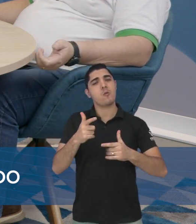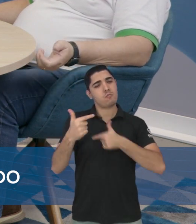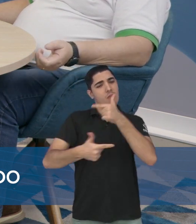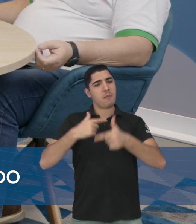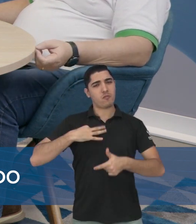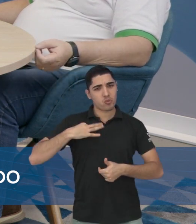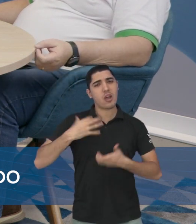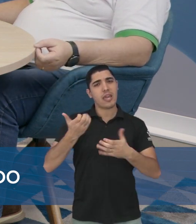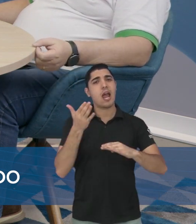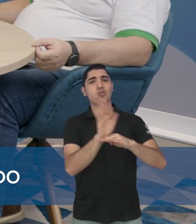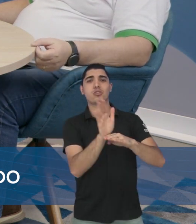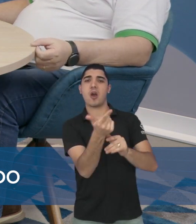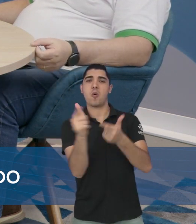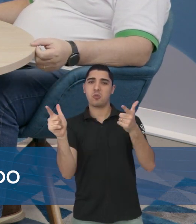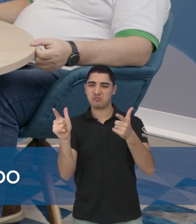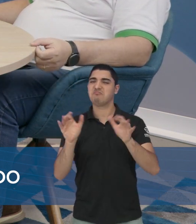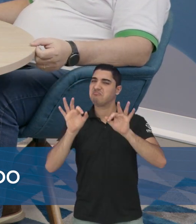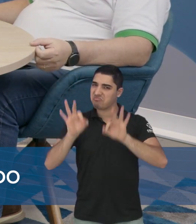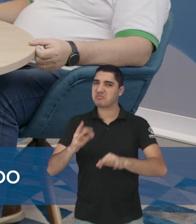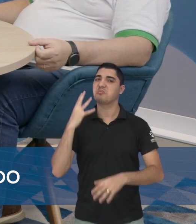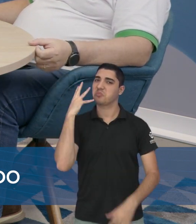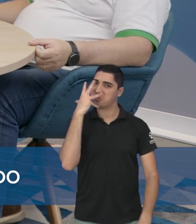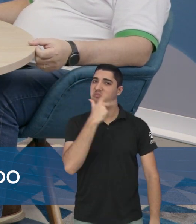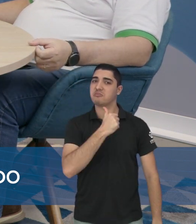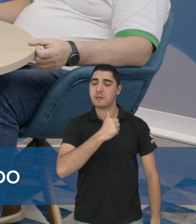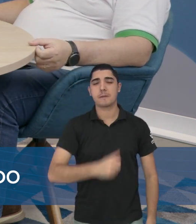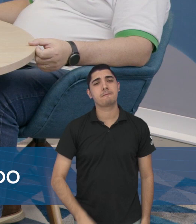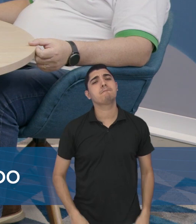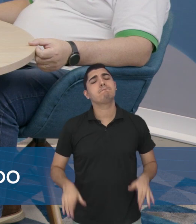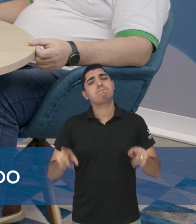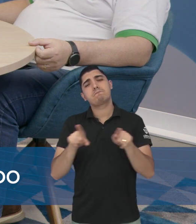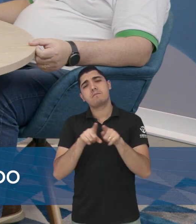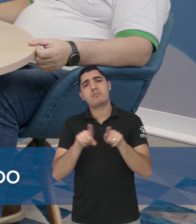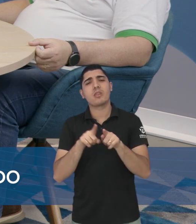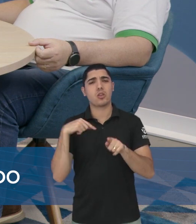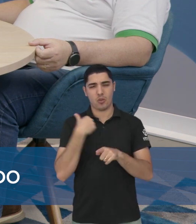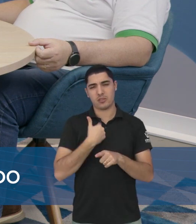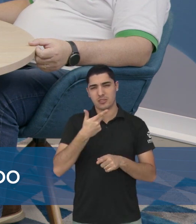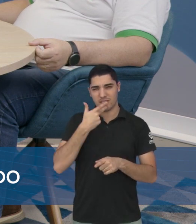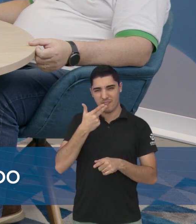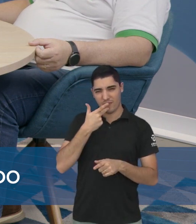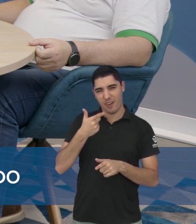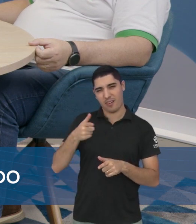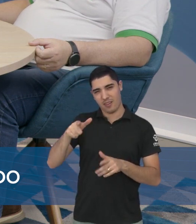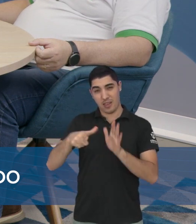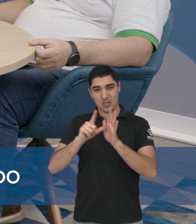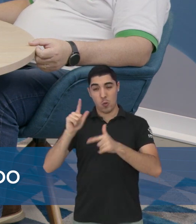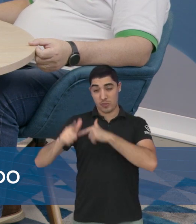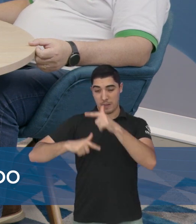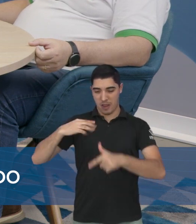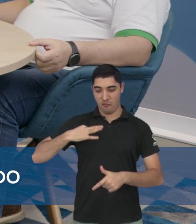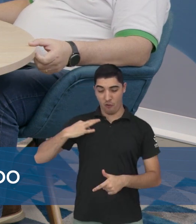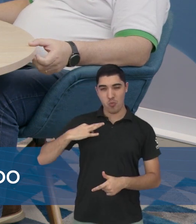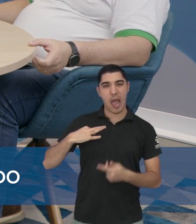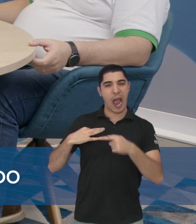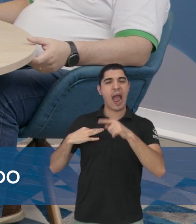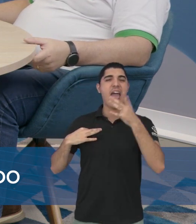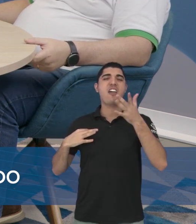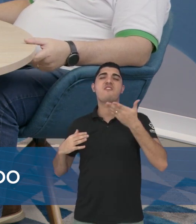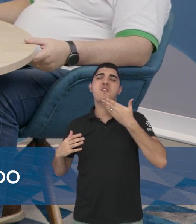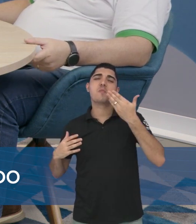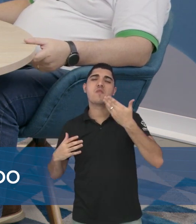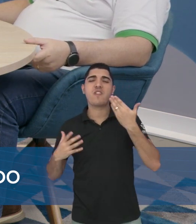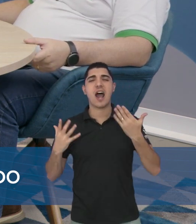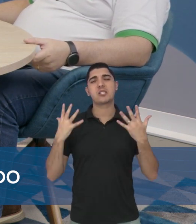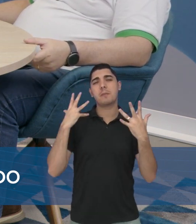lição de vida, é algo muito bonito. Quando a gente fala também, a gente falou um pouquinho dessa romantização do trabalho voluntário, que de romântico não tem nada,